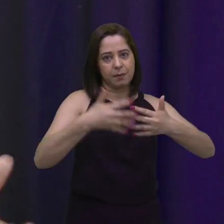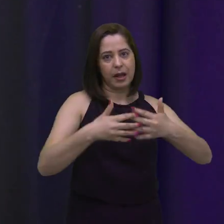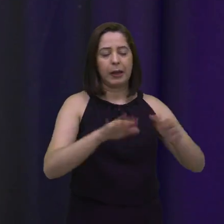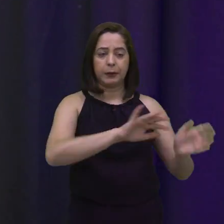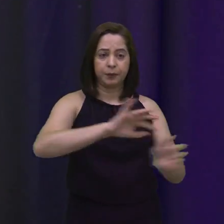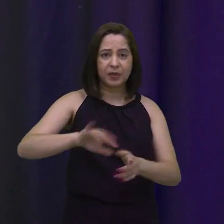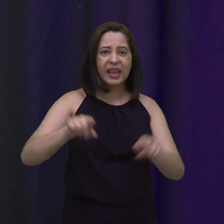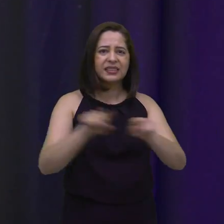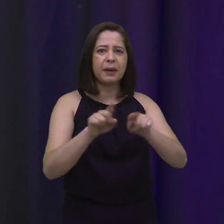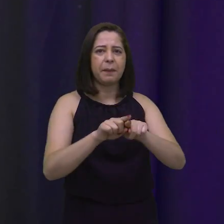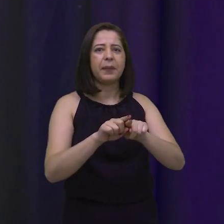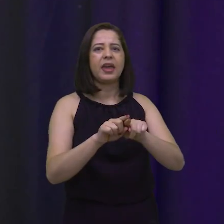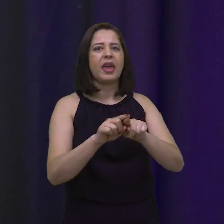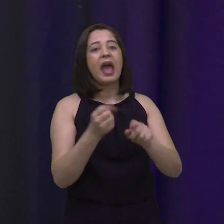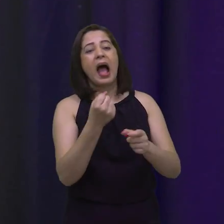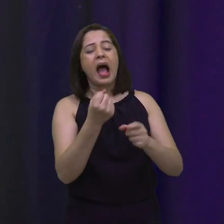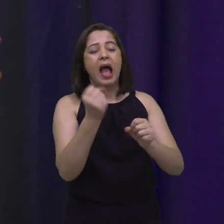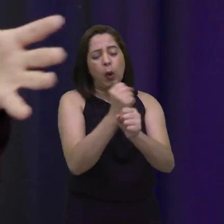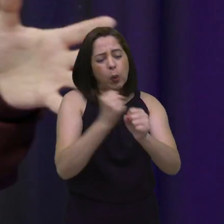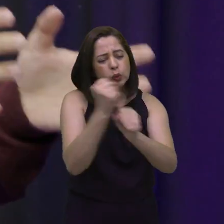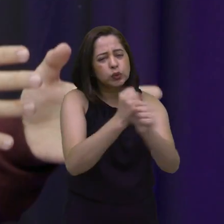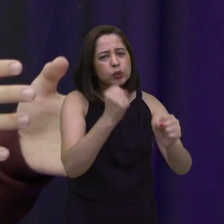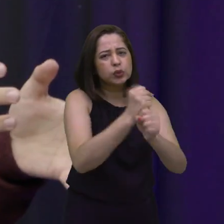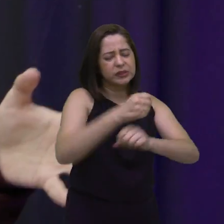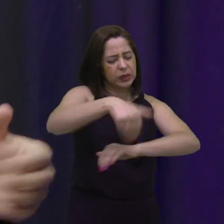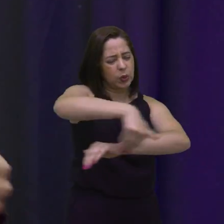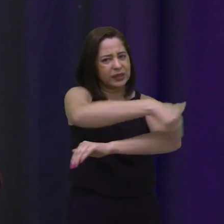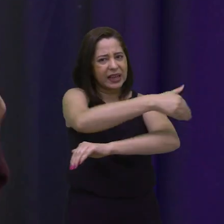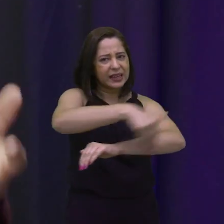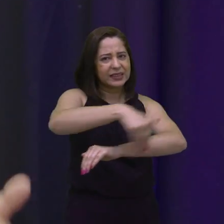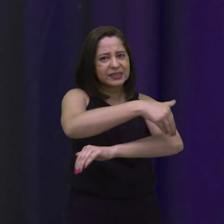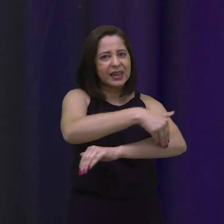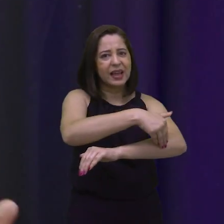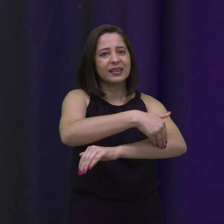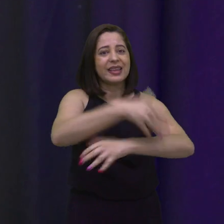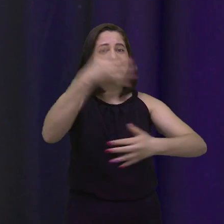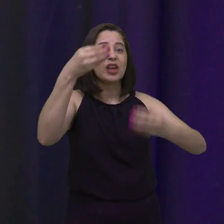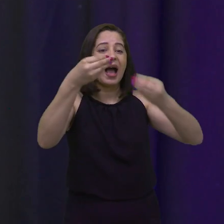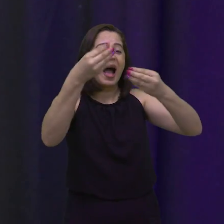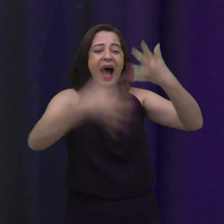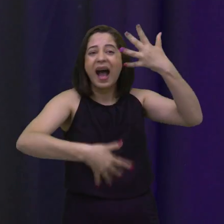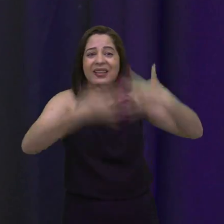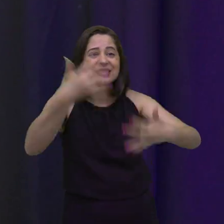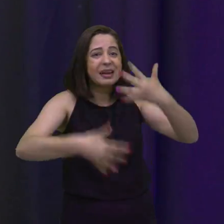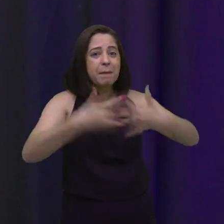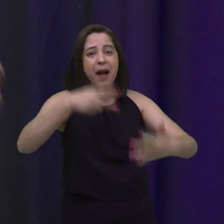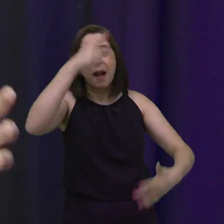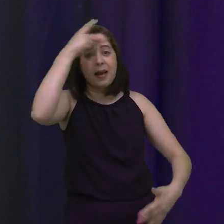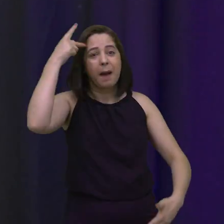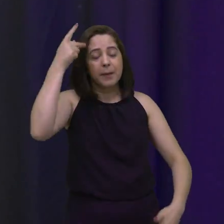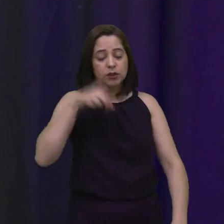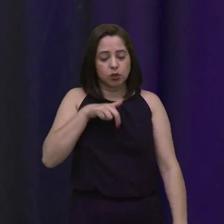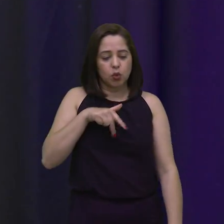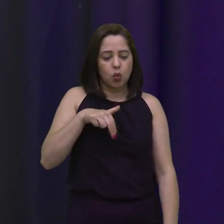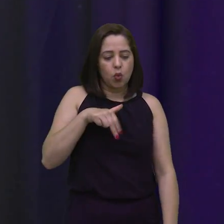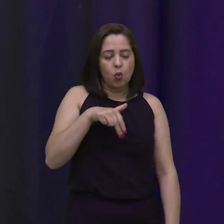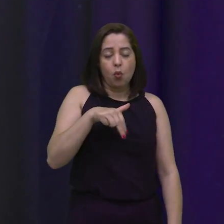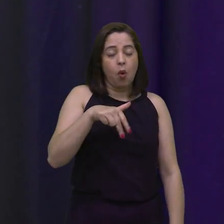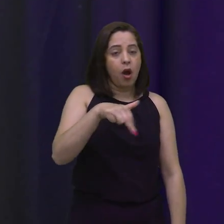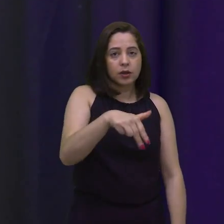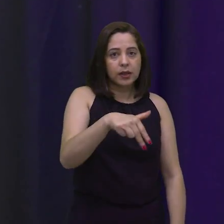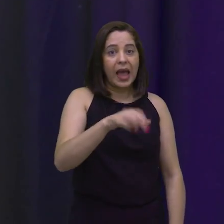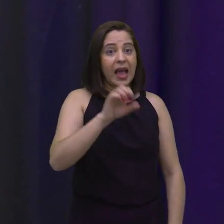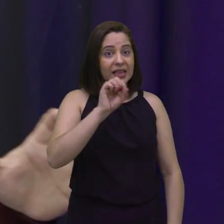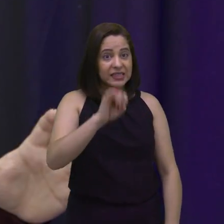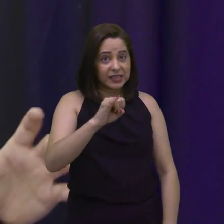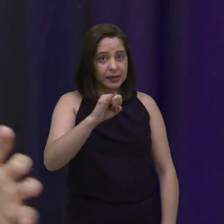Algumas construções, às vezes, que ocupam parte da calçada, impede uma pessoa de andar. Ou seja, todos os obstáculos, sejam eles